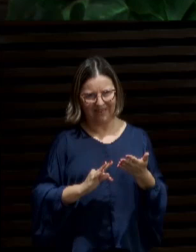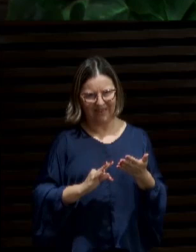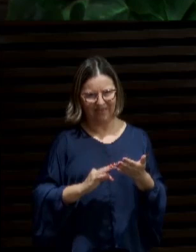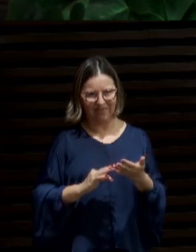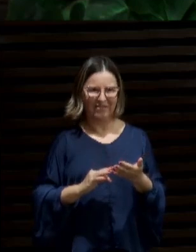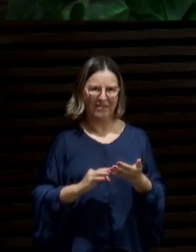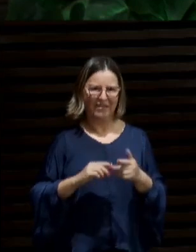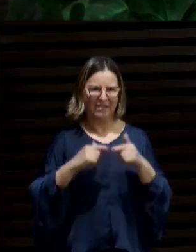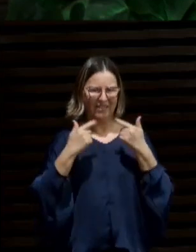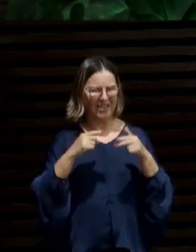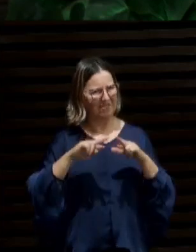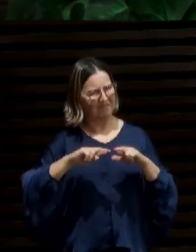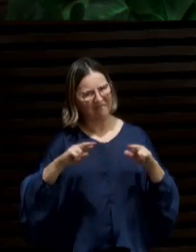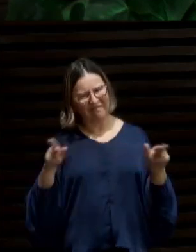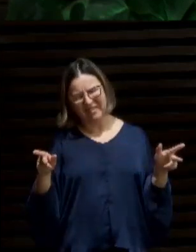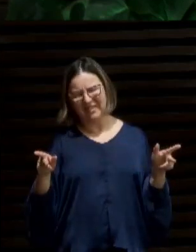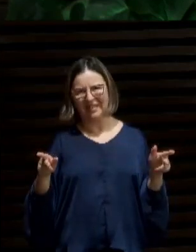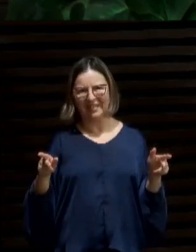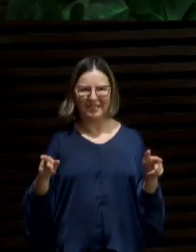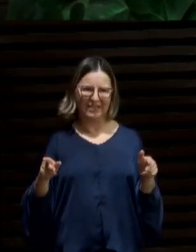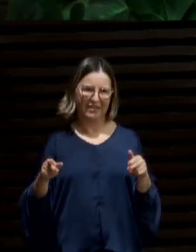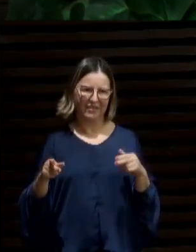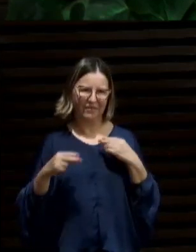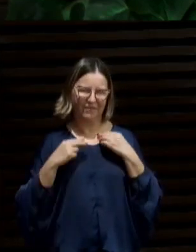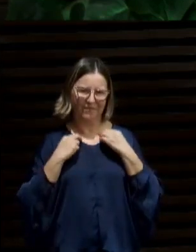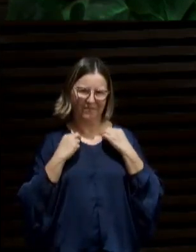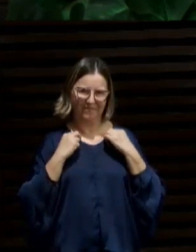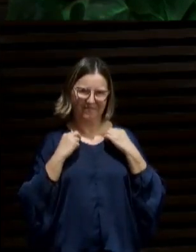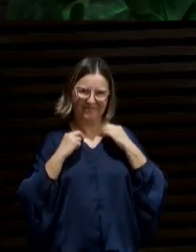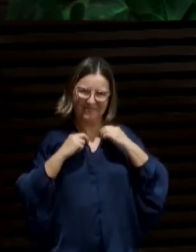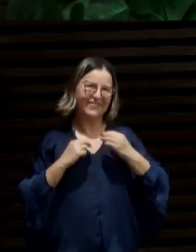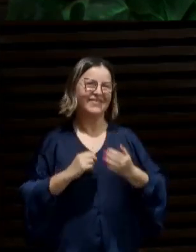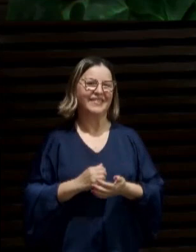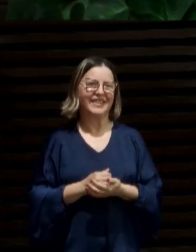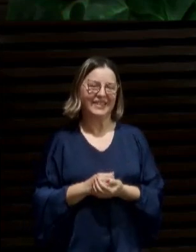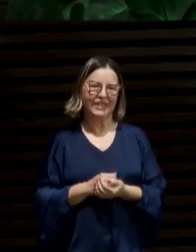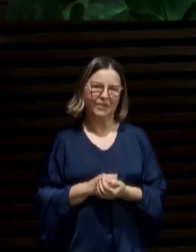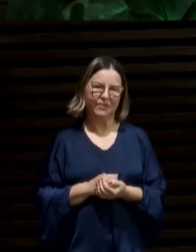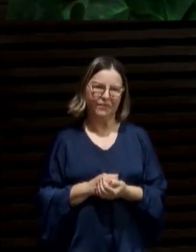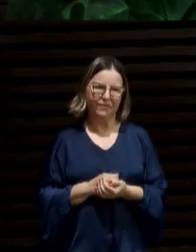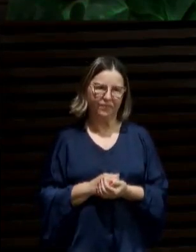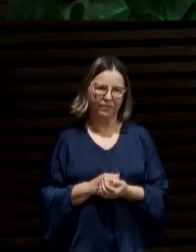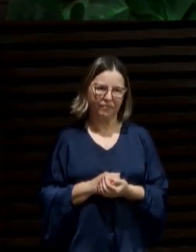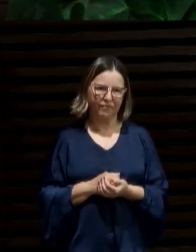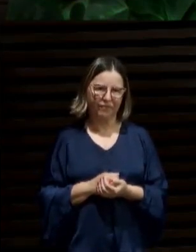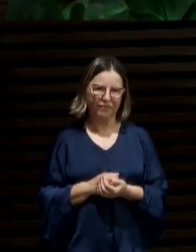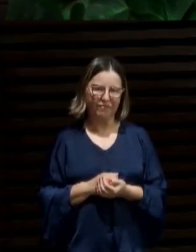coptas, tem Aleph e Beta e não sei quantos. E